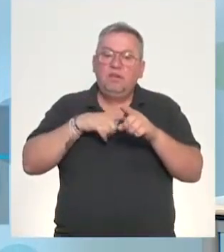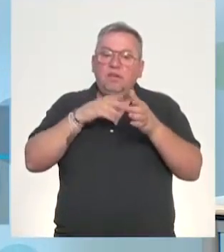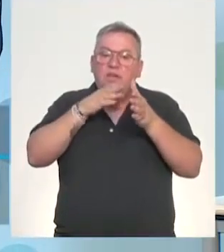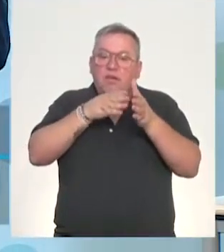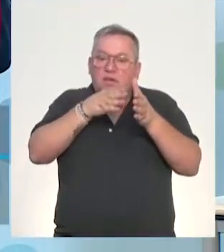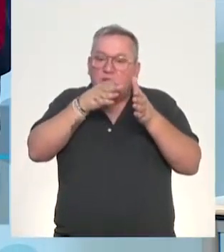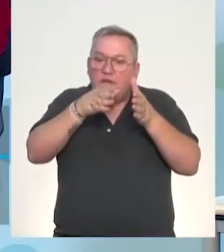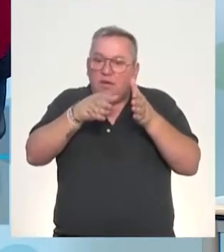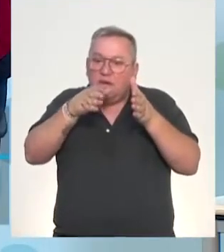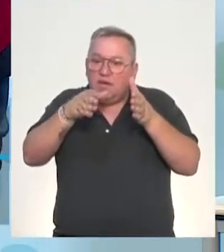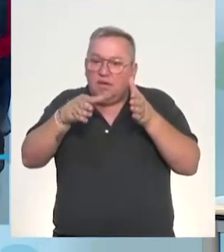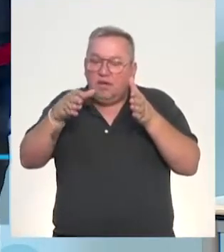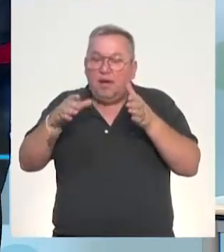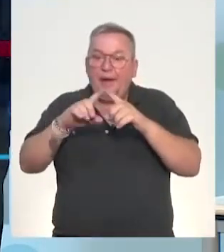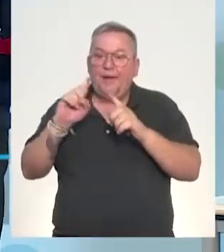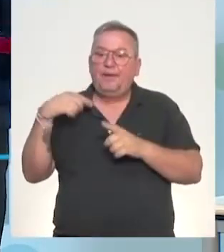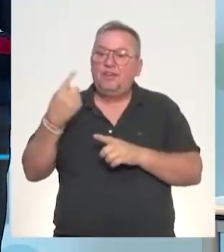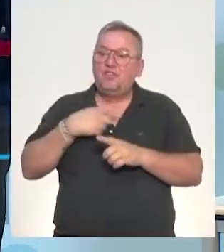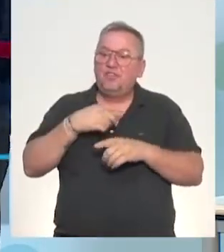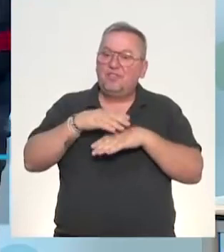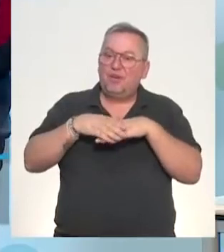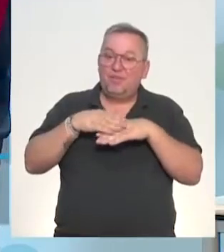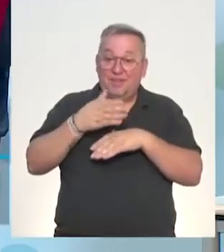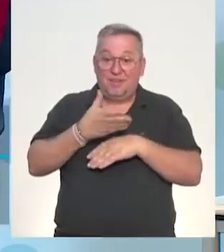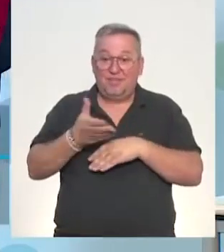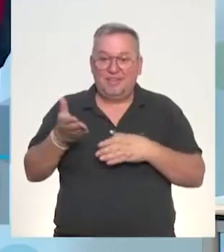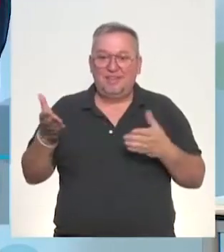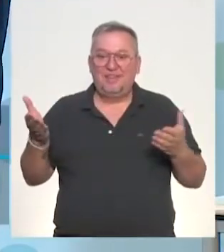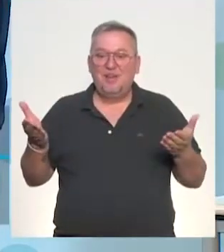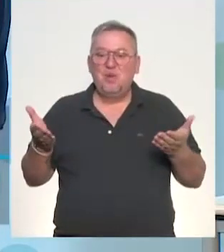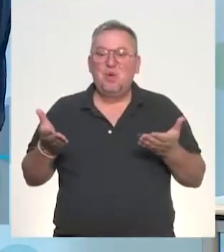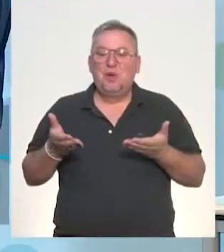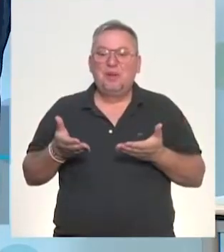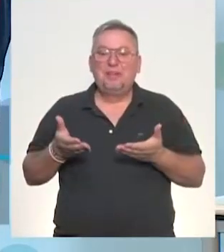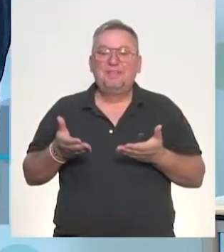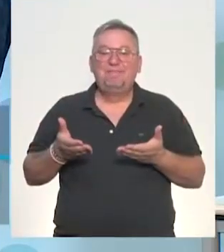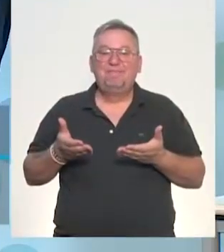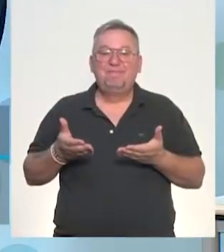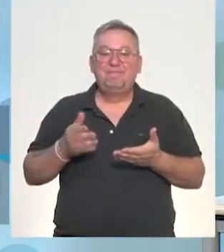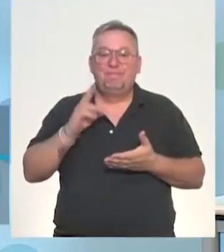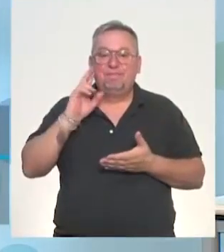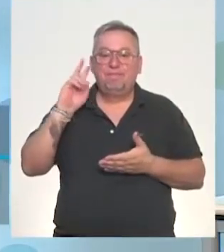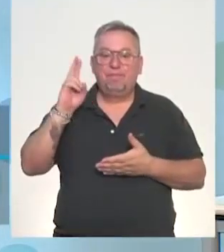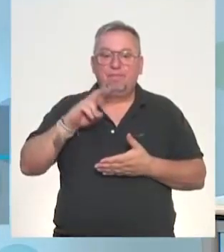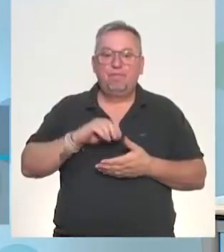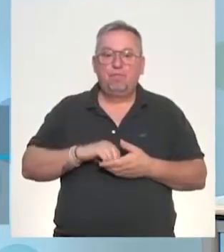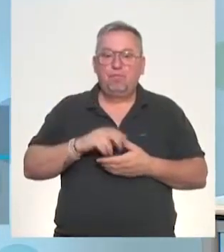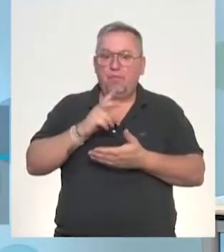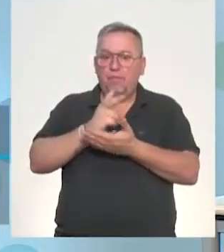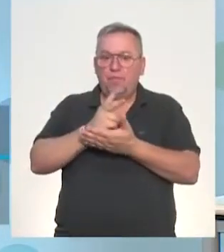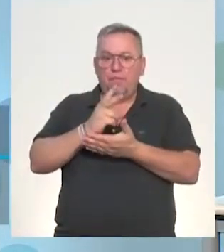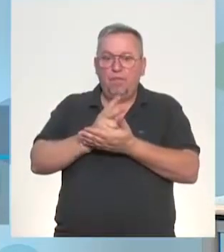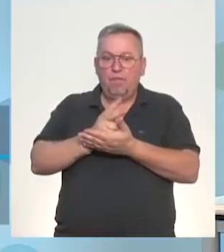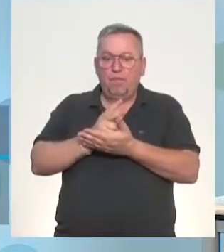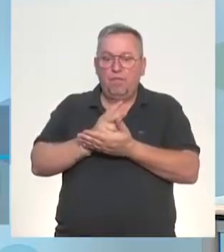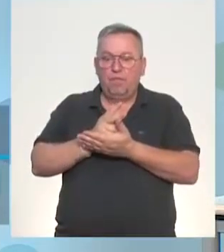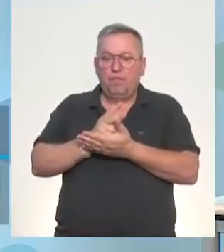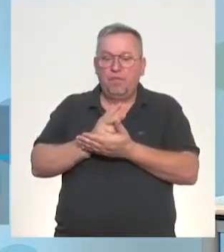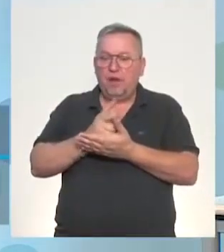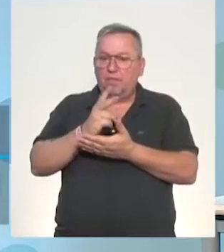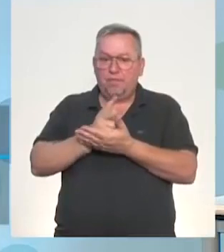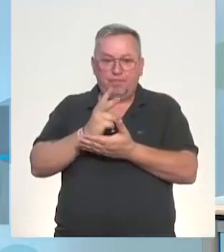posição na sequência, e é isso que a gente vai conversar com vocês agora. Tá? Então, aqui a sequência é a mesma,